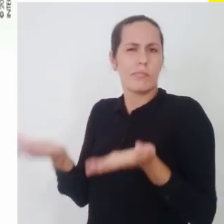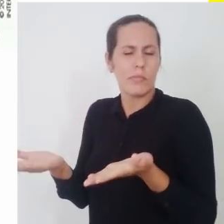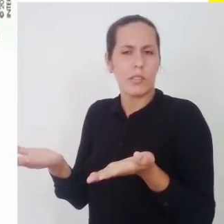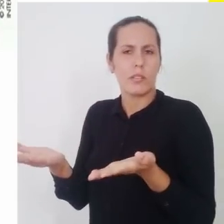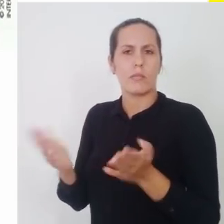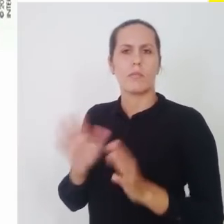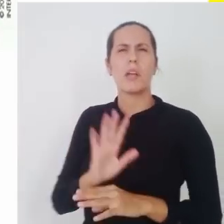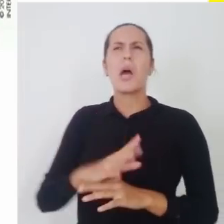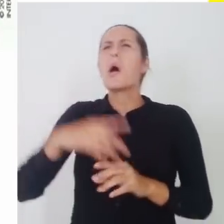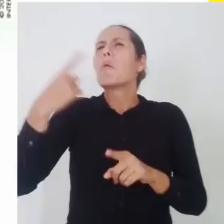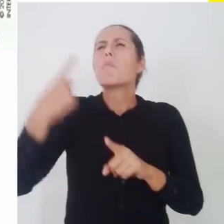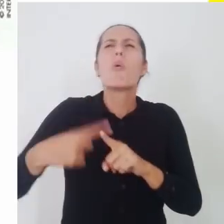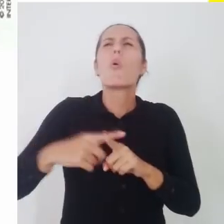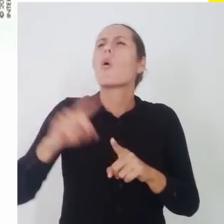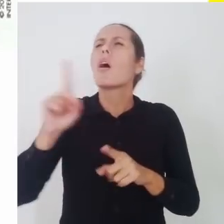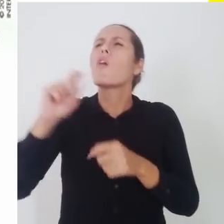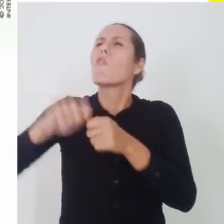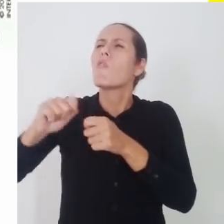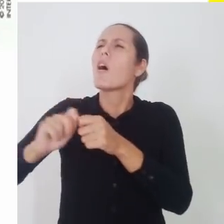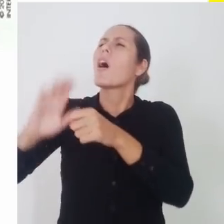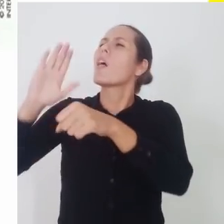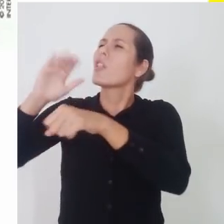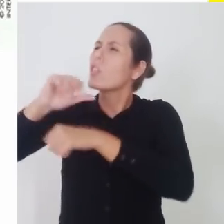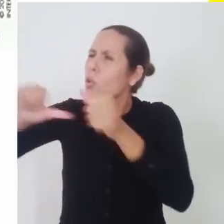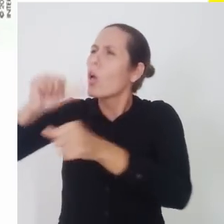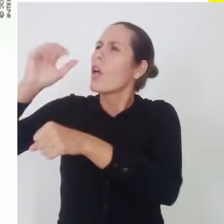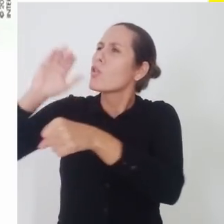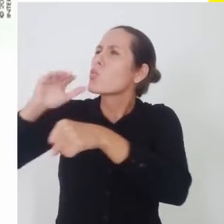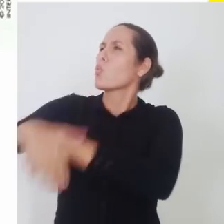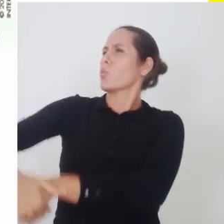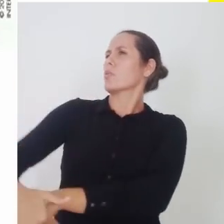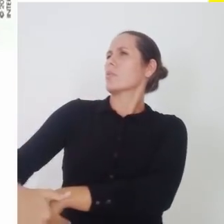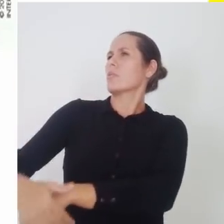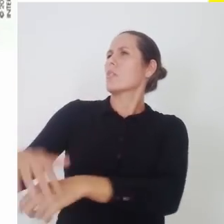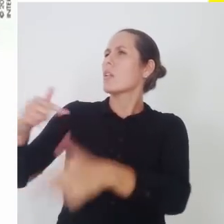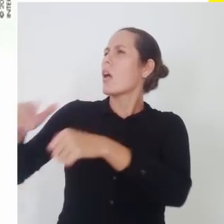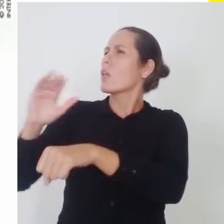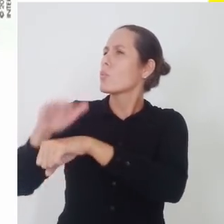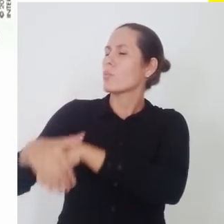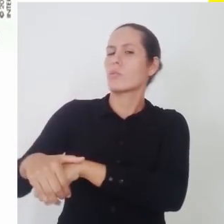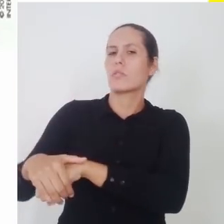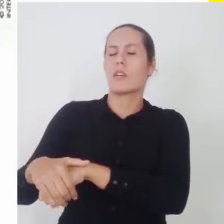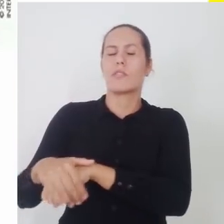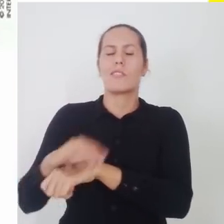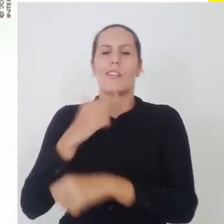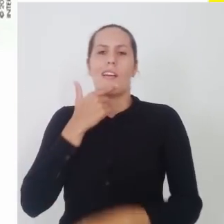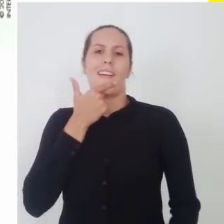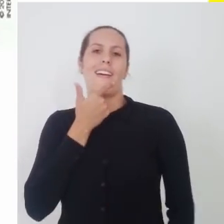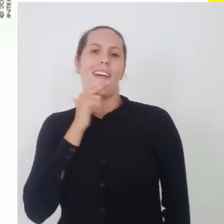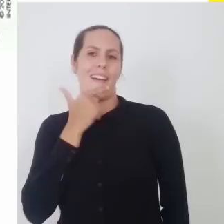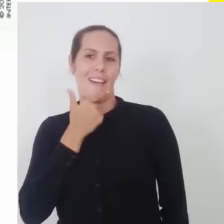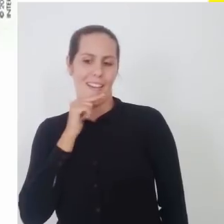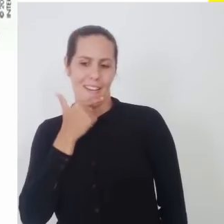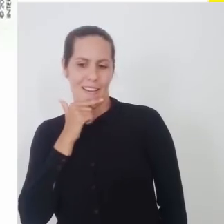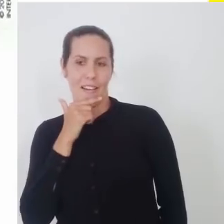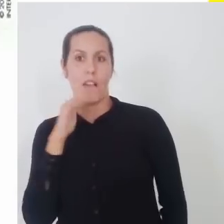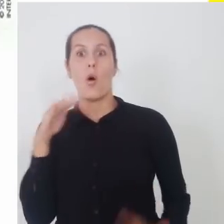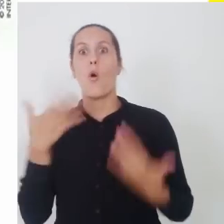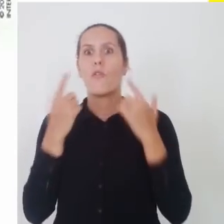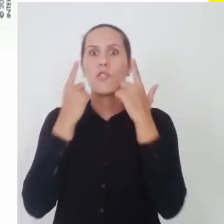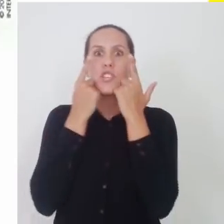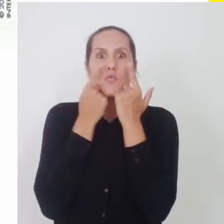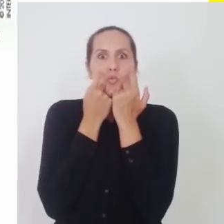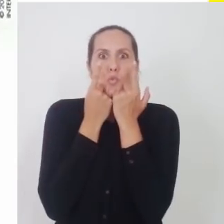que não faz isso à noite? E é aí que você dá uma risada ou que você chora. Por